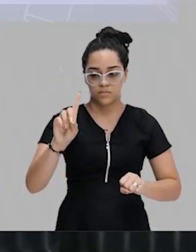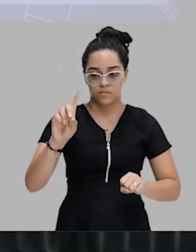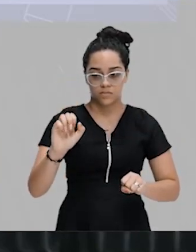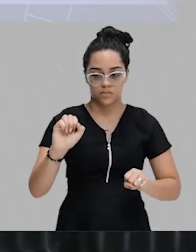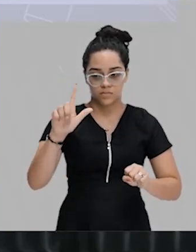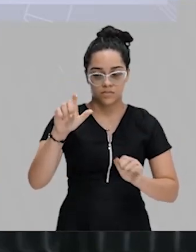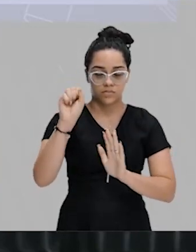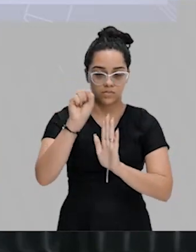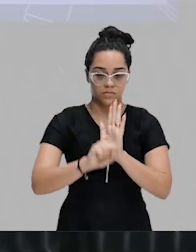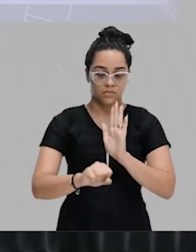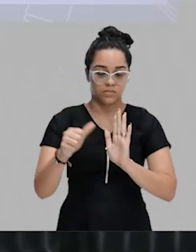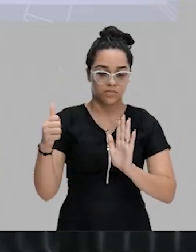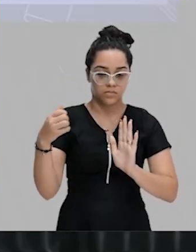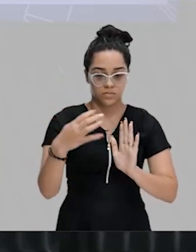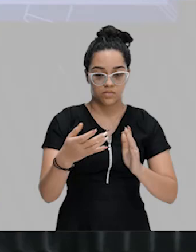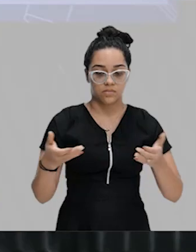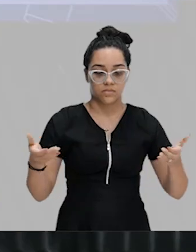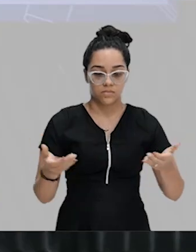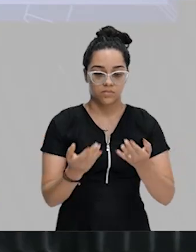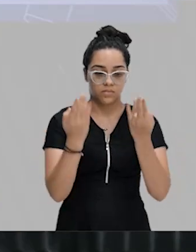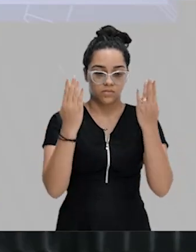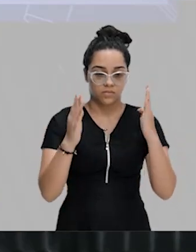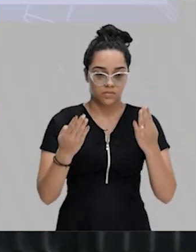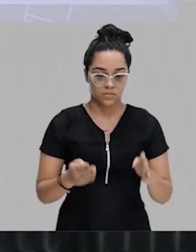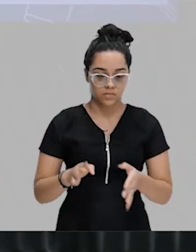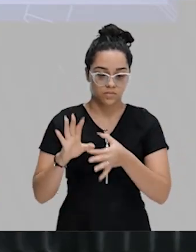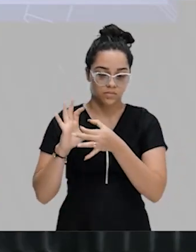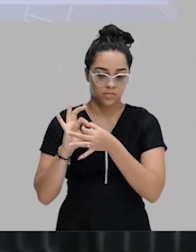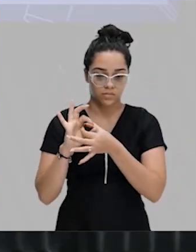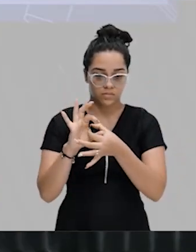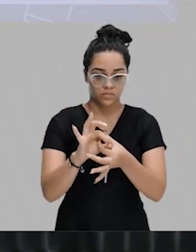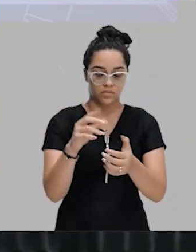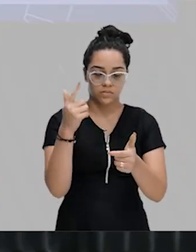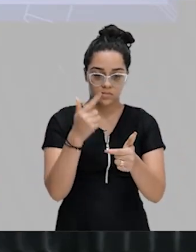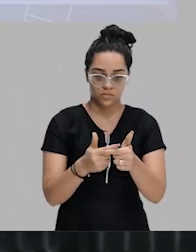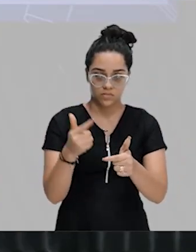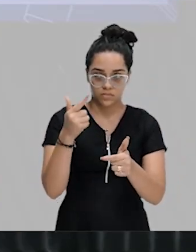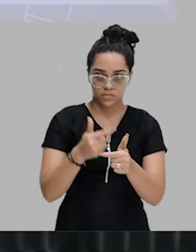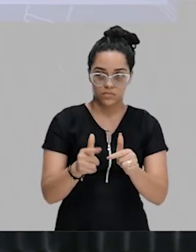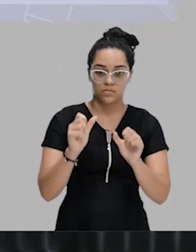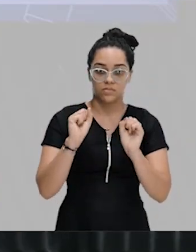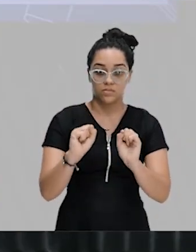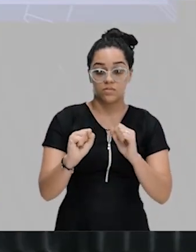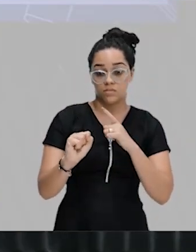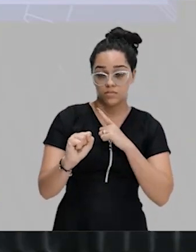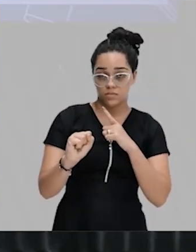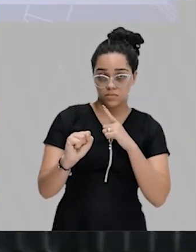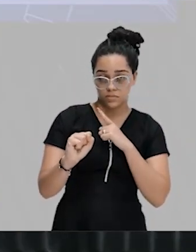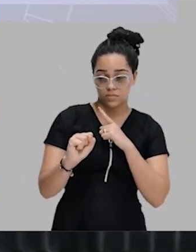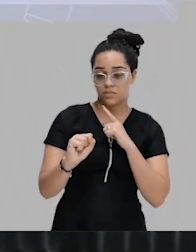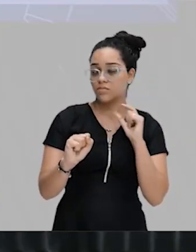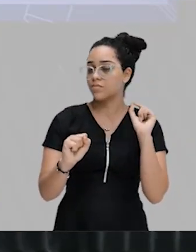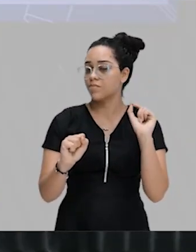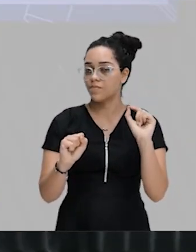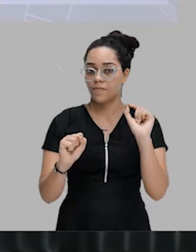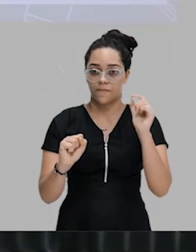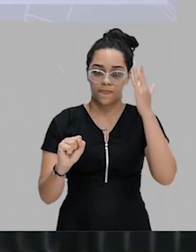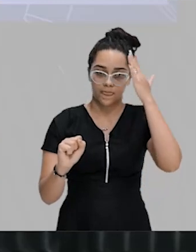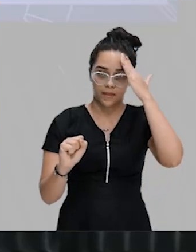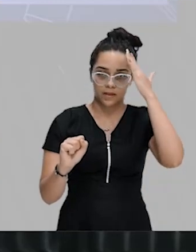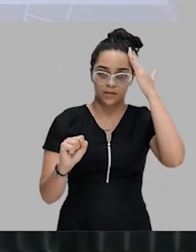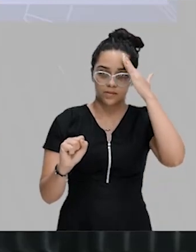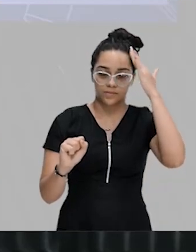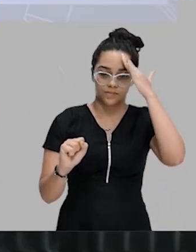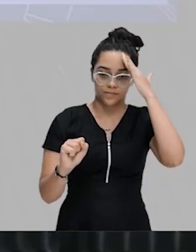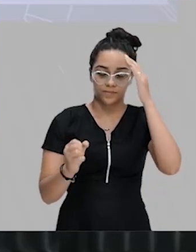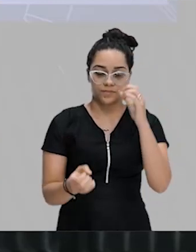XIV. Nós vamos analisar o contexto dessa crise para, a partir desse contexto, entendermos